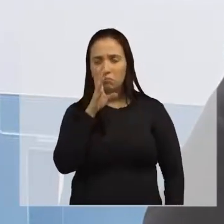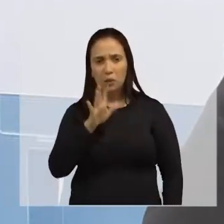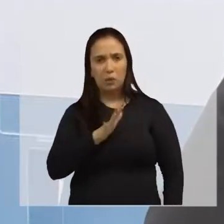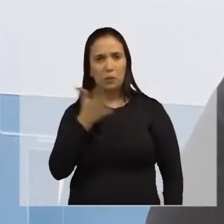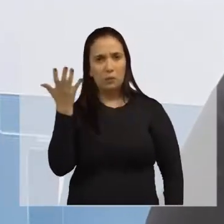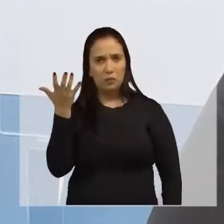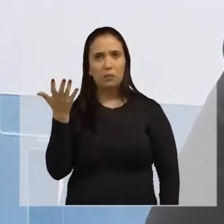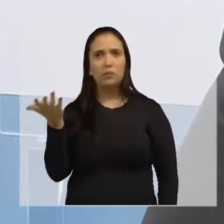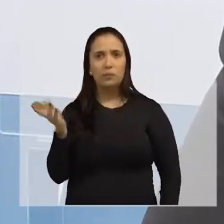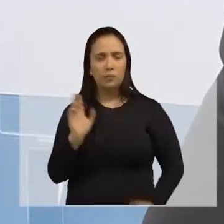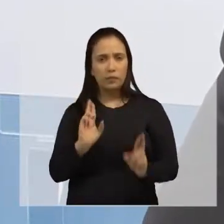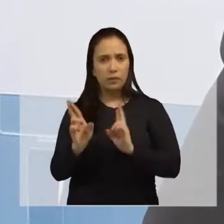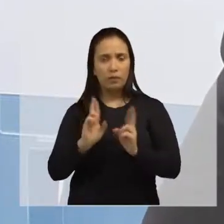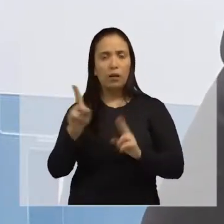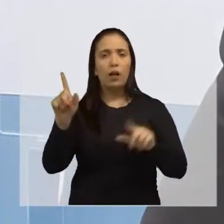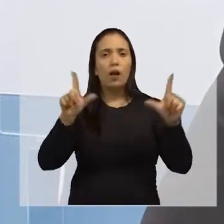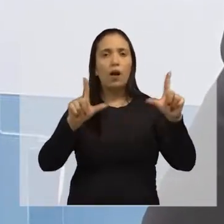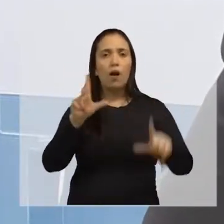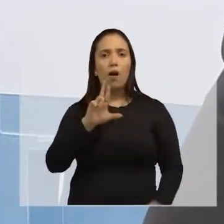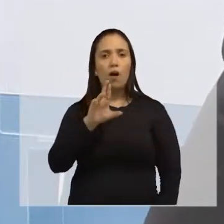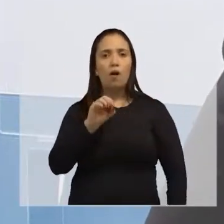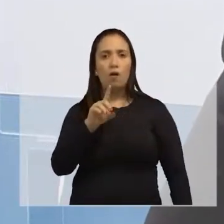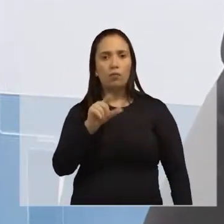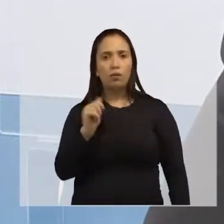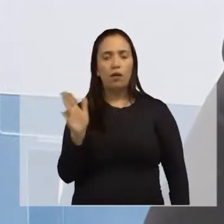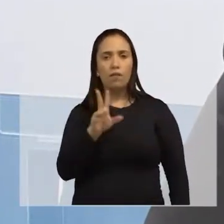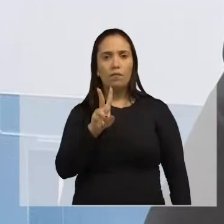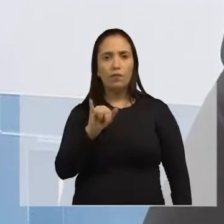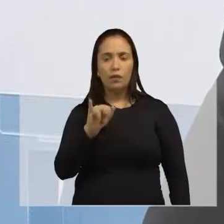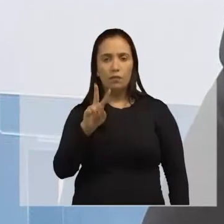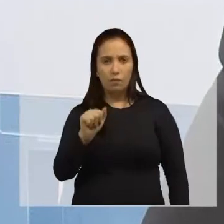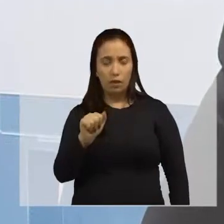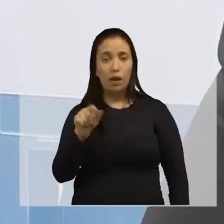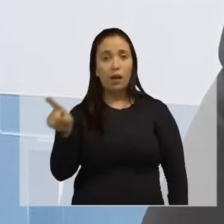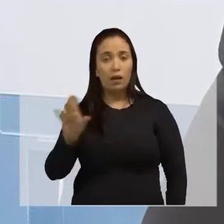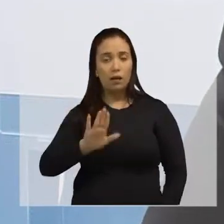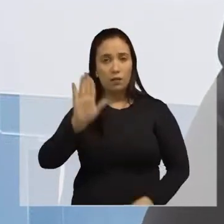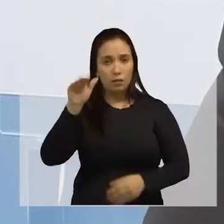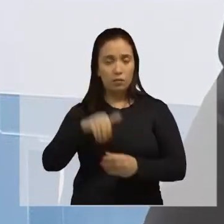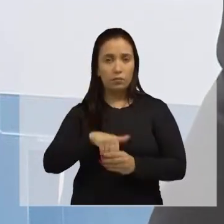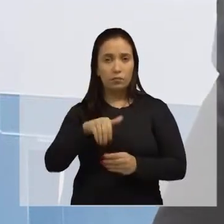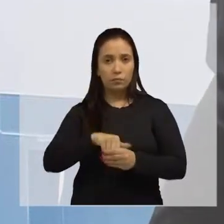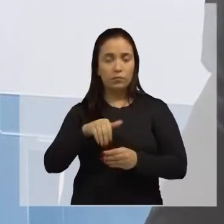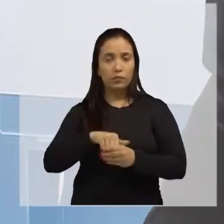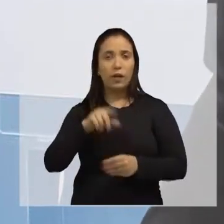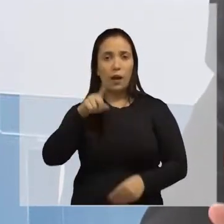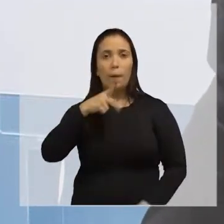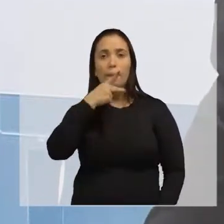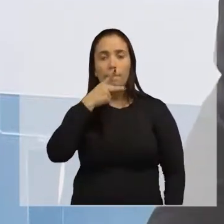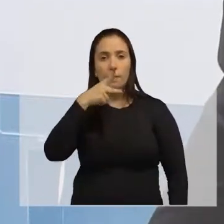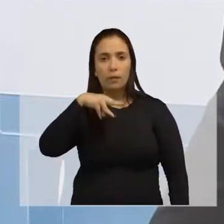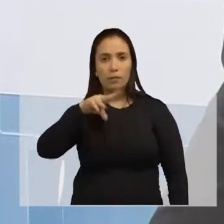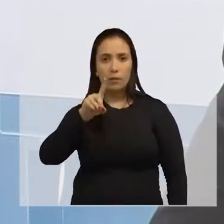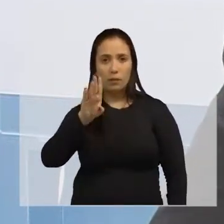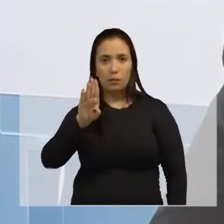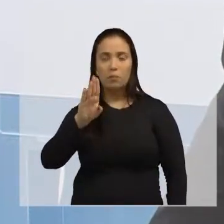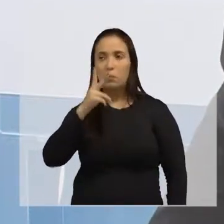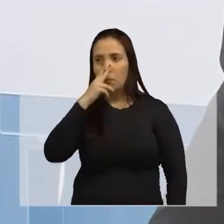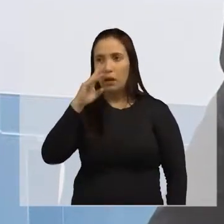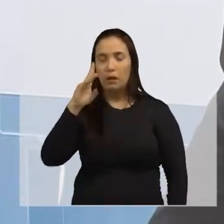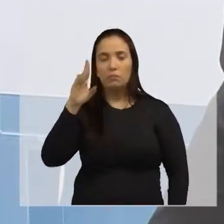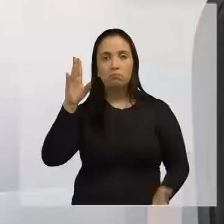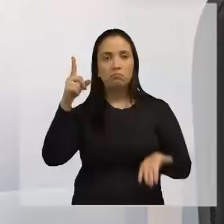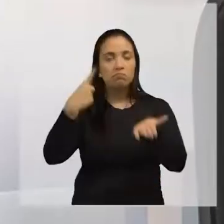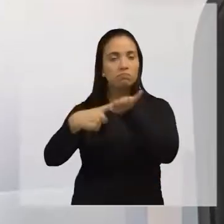aquela entrevista no Roda Viva do senhor Henrique Meirelles, que seria o candidato do PMDB, mas parece, Luiz, que estão desistindo já dele. Né?